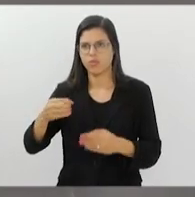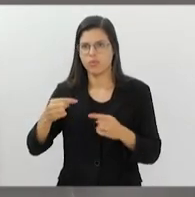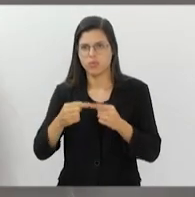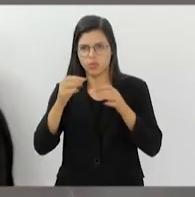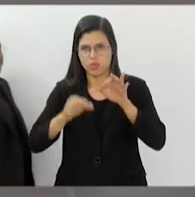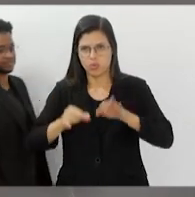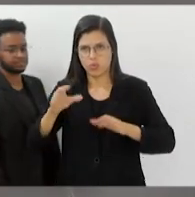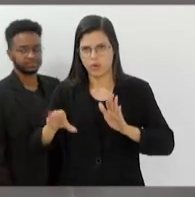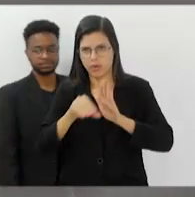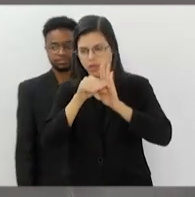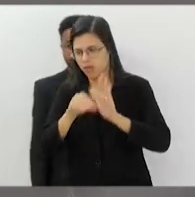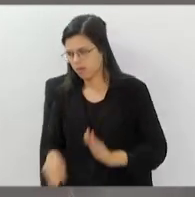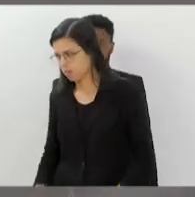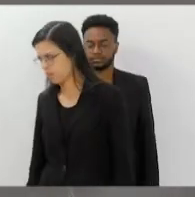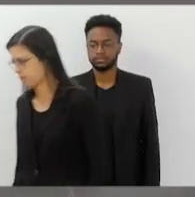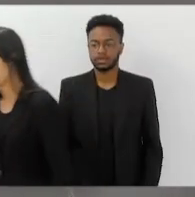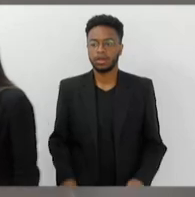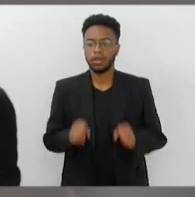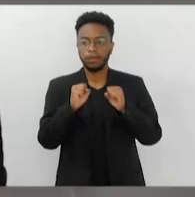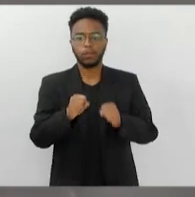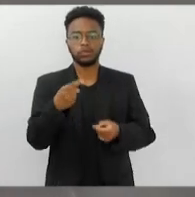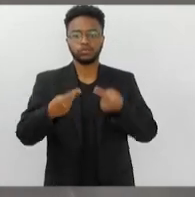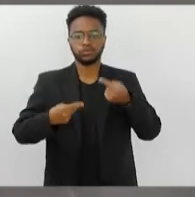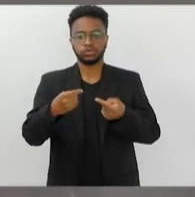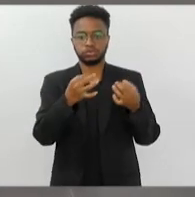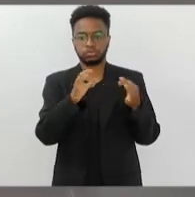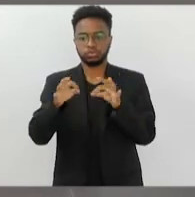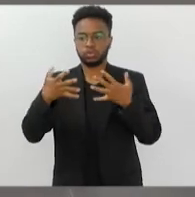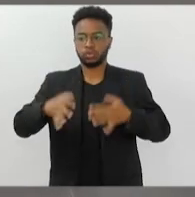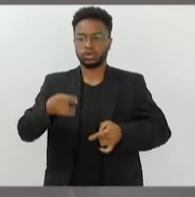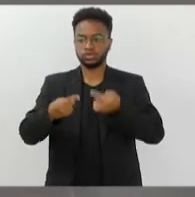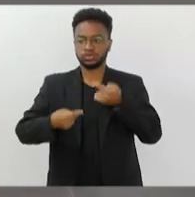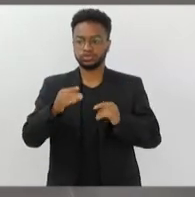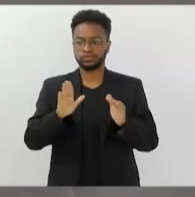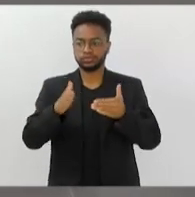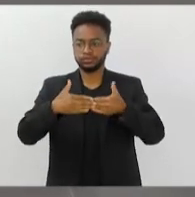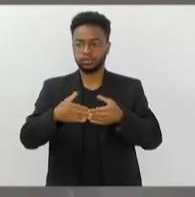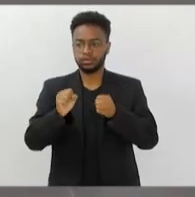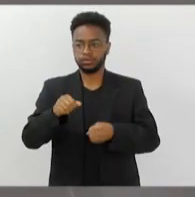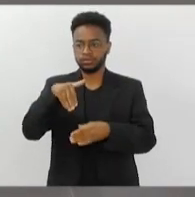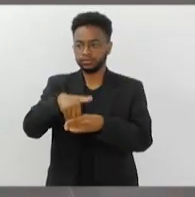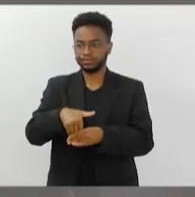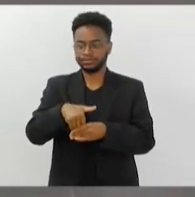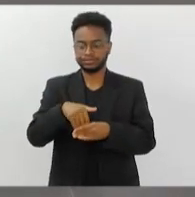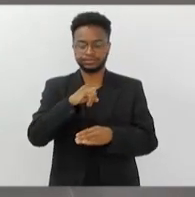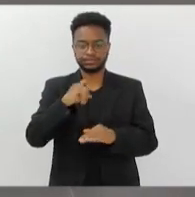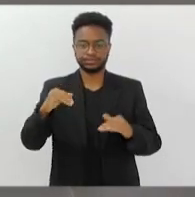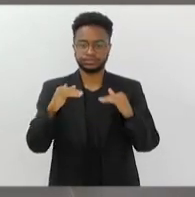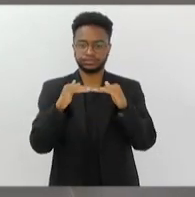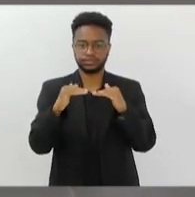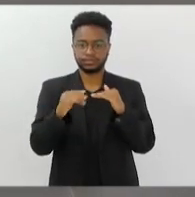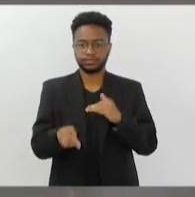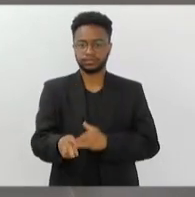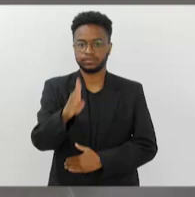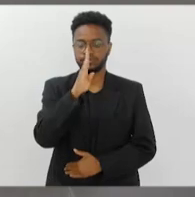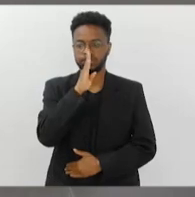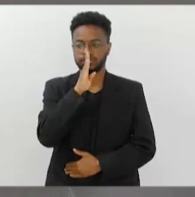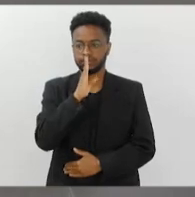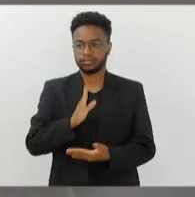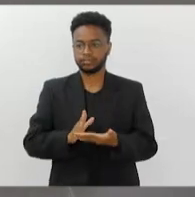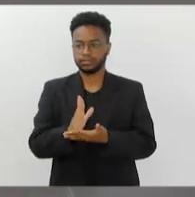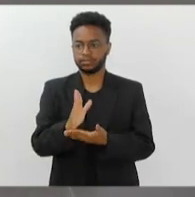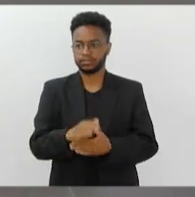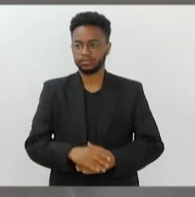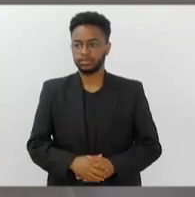emendas. Em discussão, não havendo aquele que ele discutir, encerrada a discussão. Em votação, os senhores que acordam permaneçam como